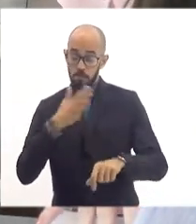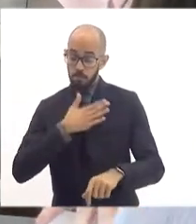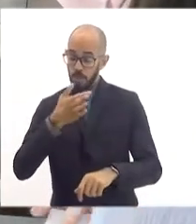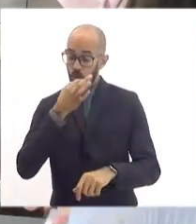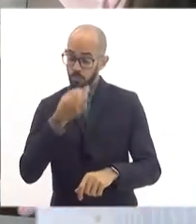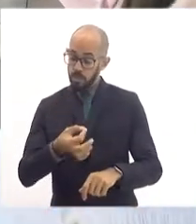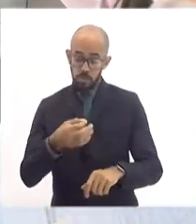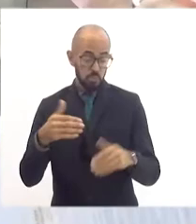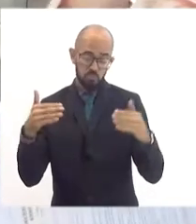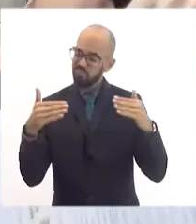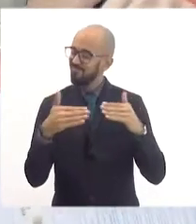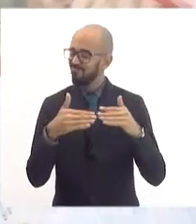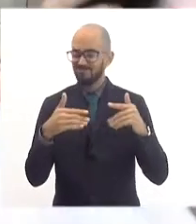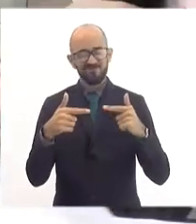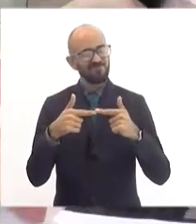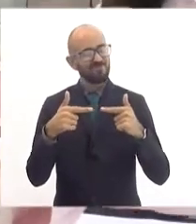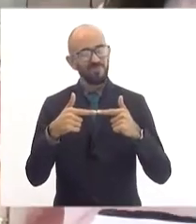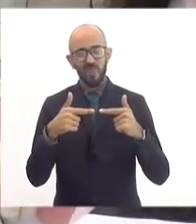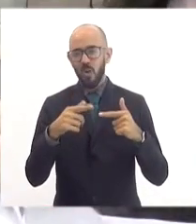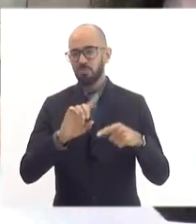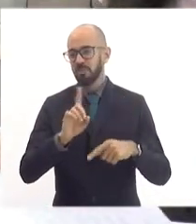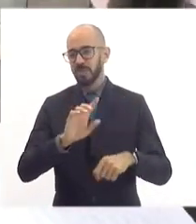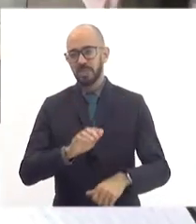não caberia essa